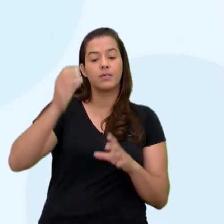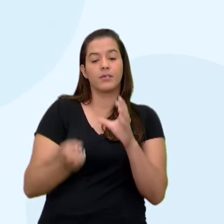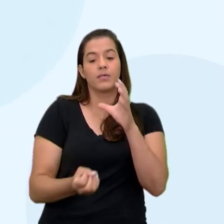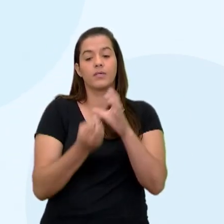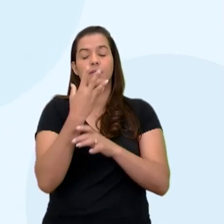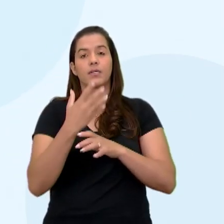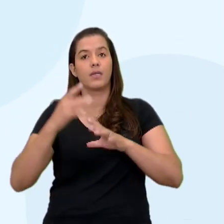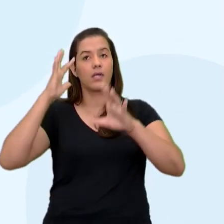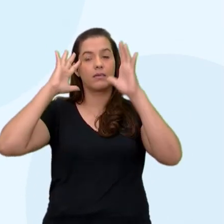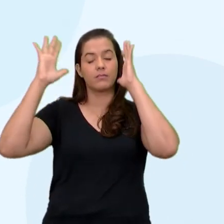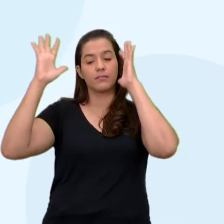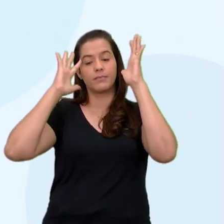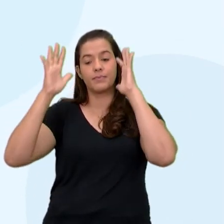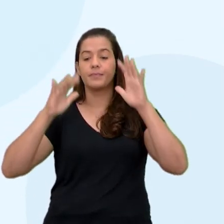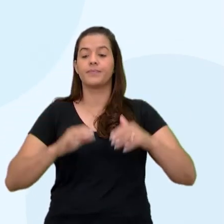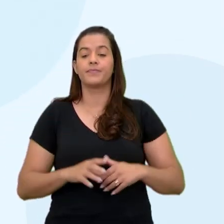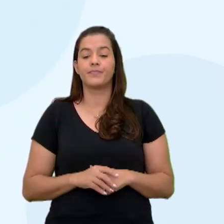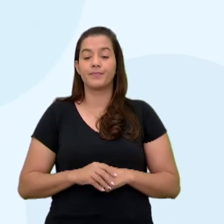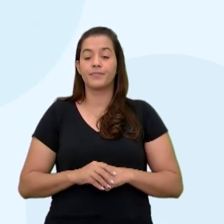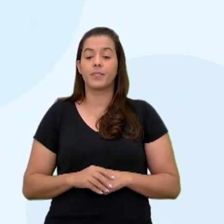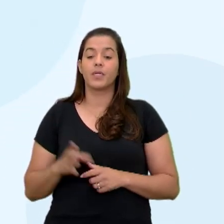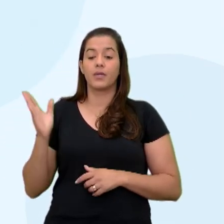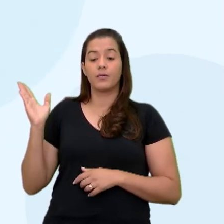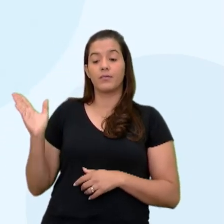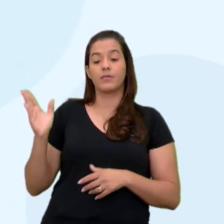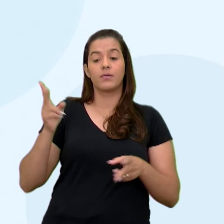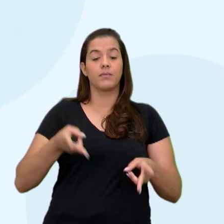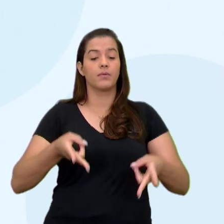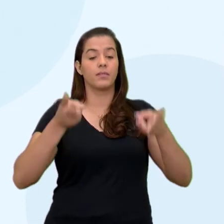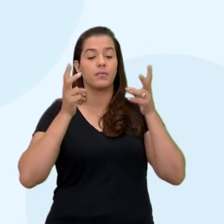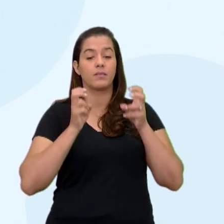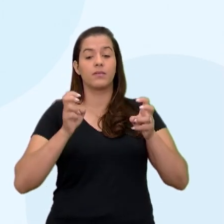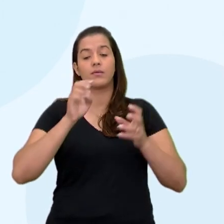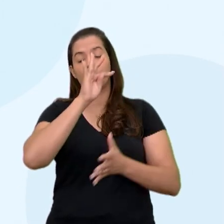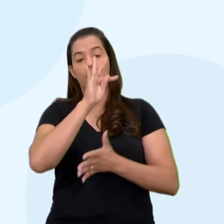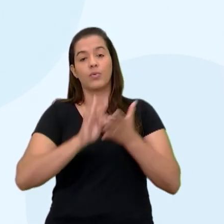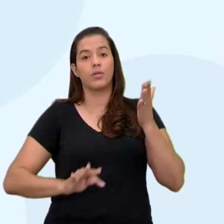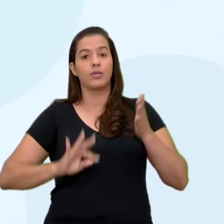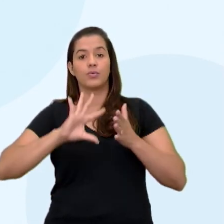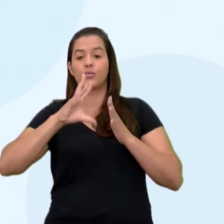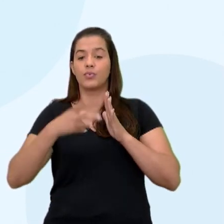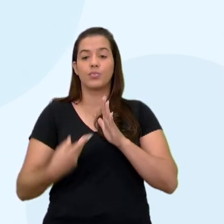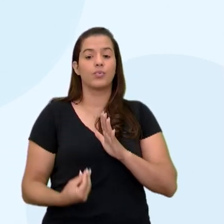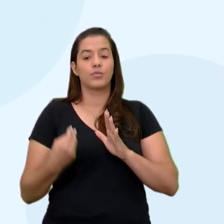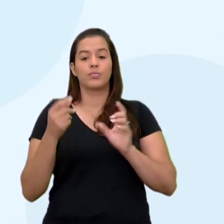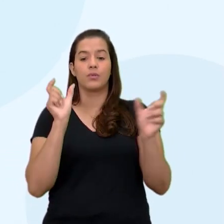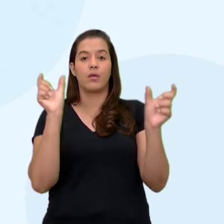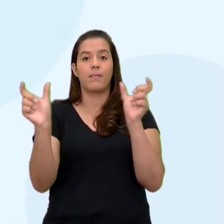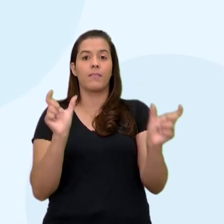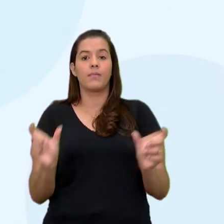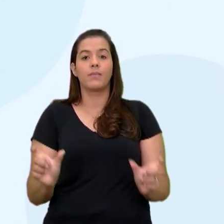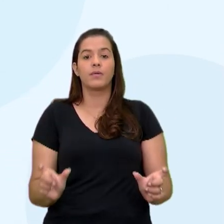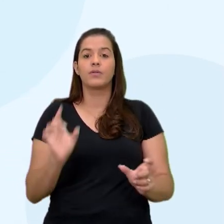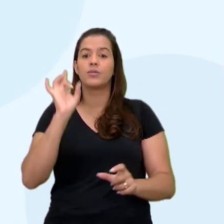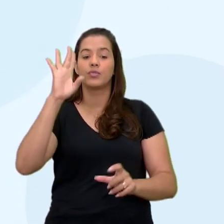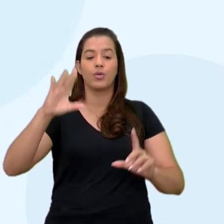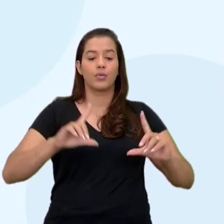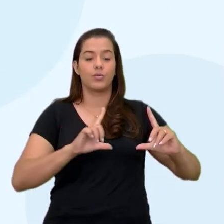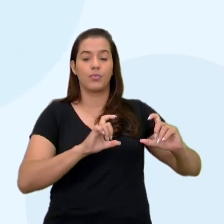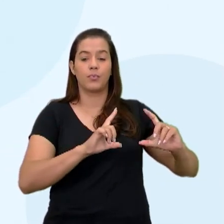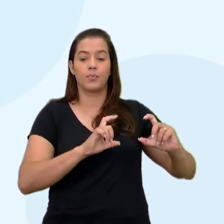o meu mapa mental. E de repente você percebeu, o texto todo cabe numa espécie de